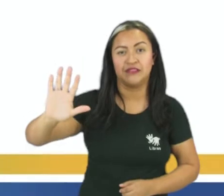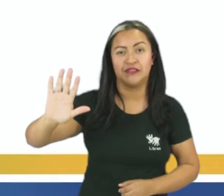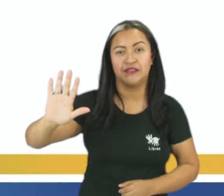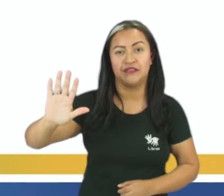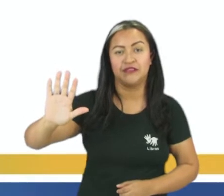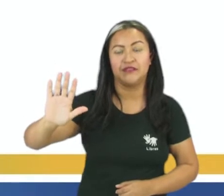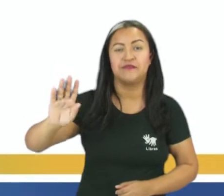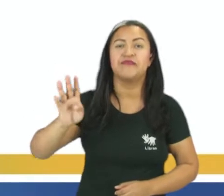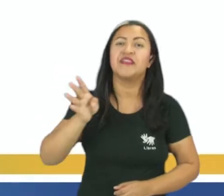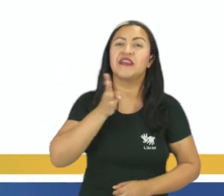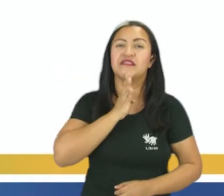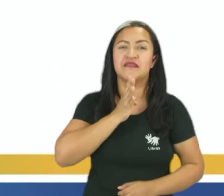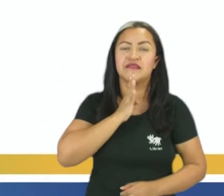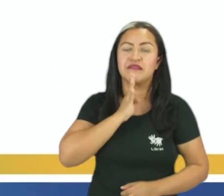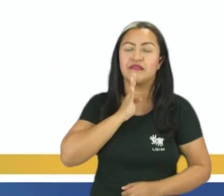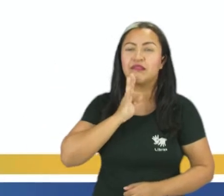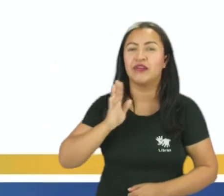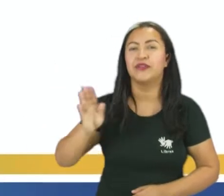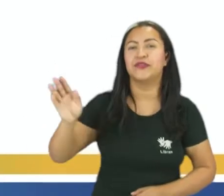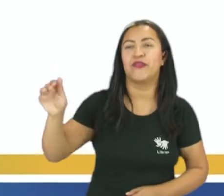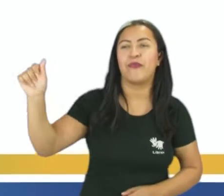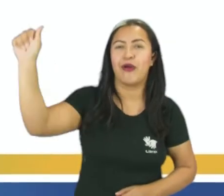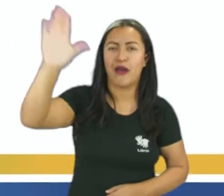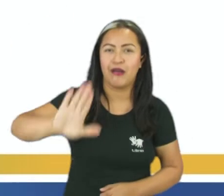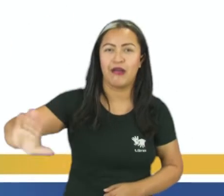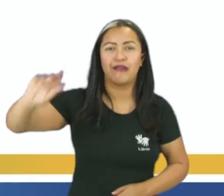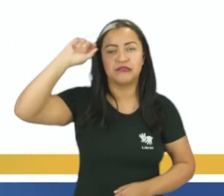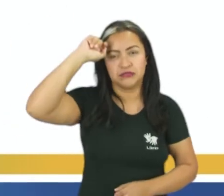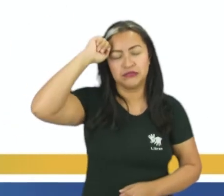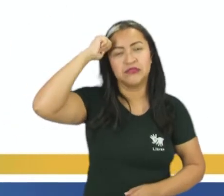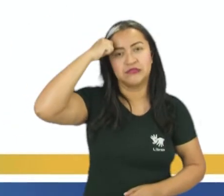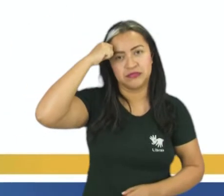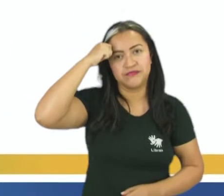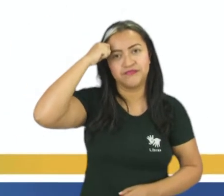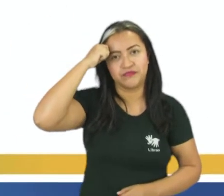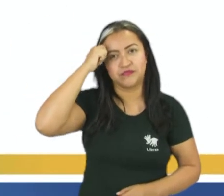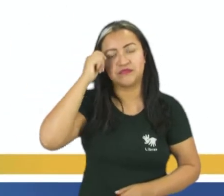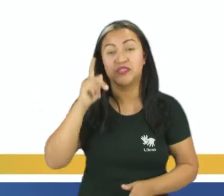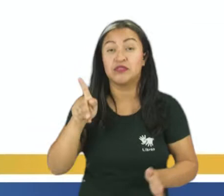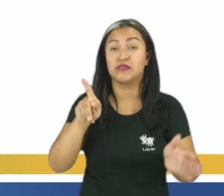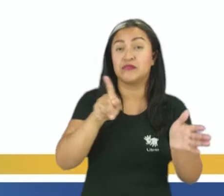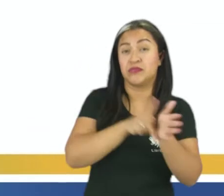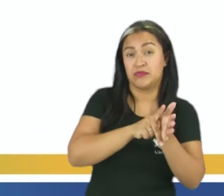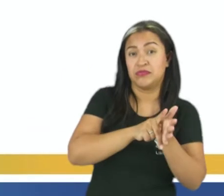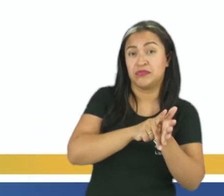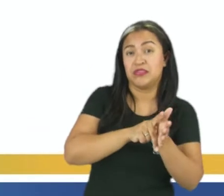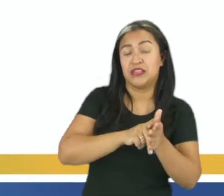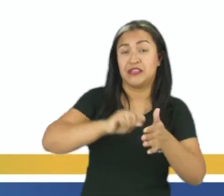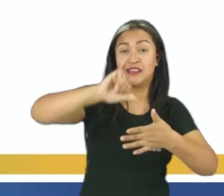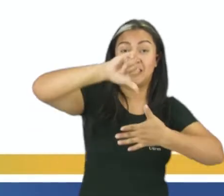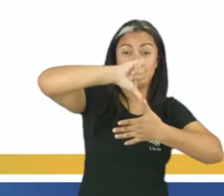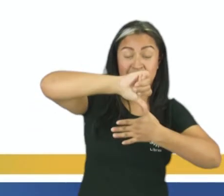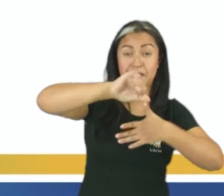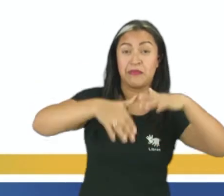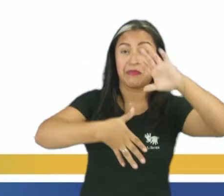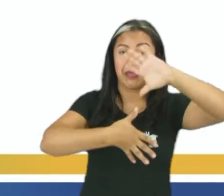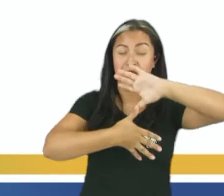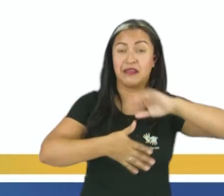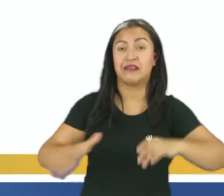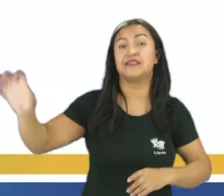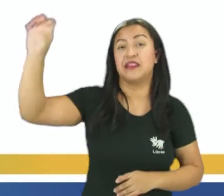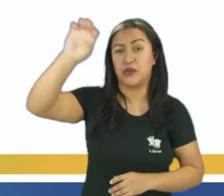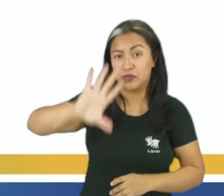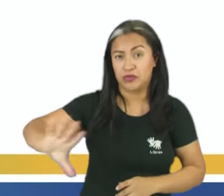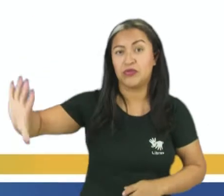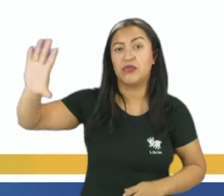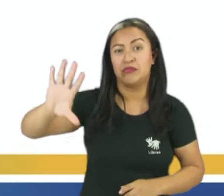África conhecida como África Negra, né. Particularmente, então, nas Américas e Europa, né, embora aí os dois termos não sejam